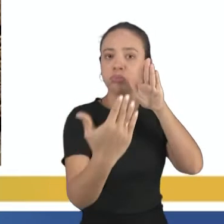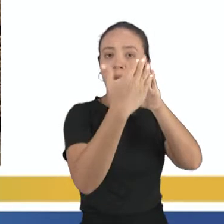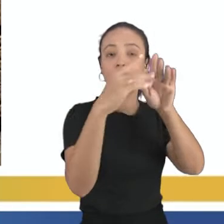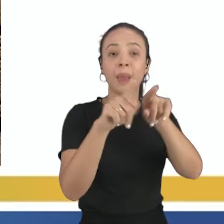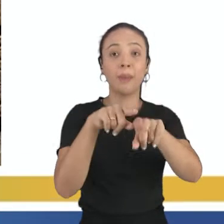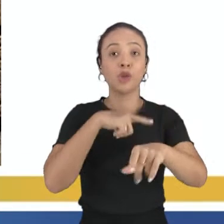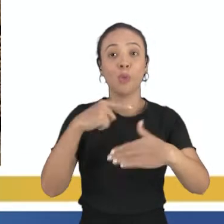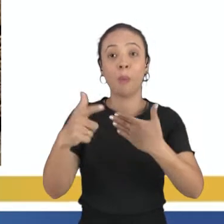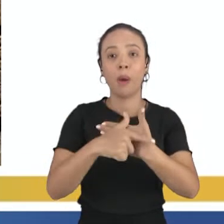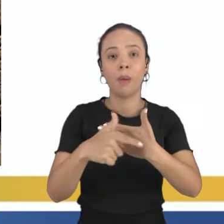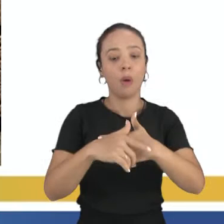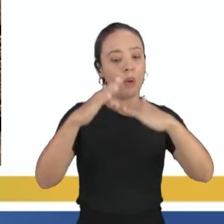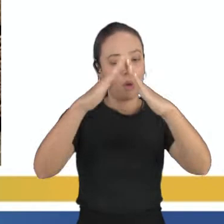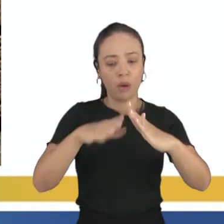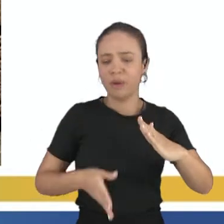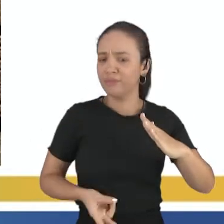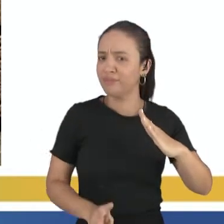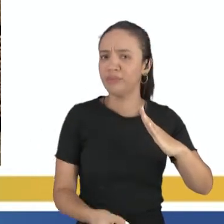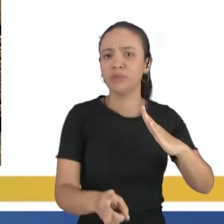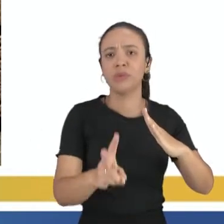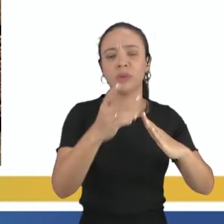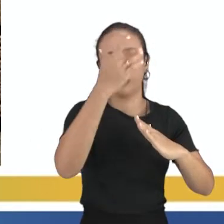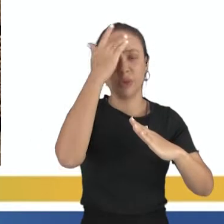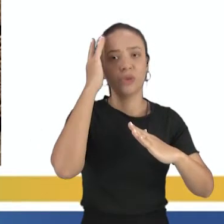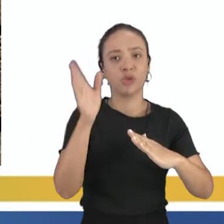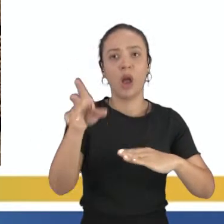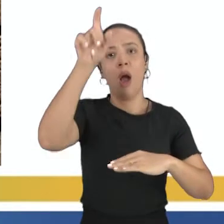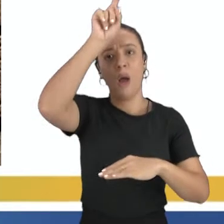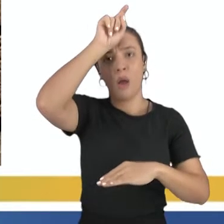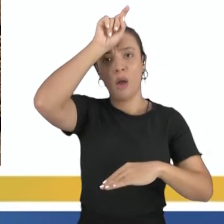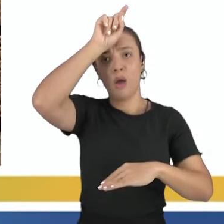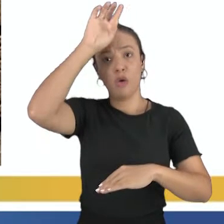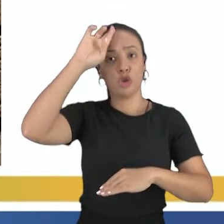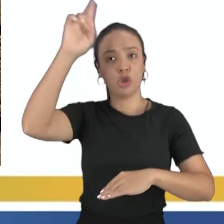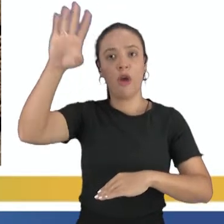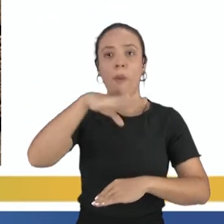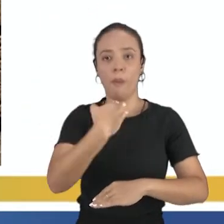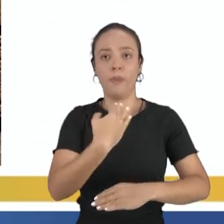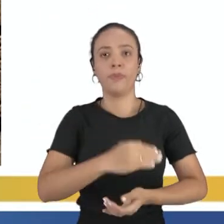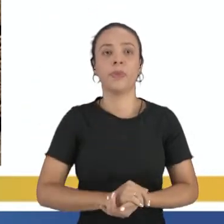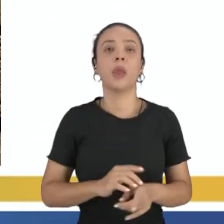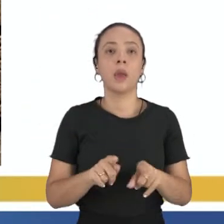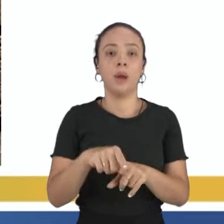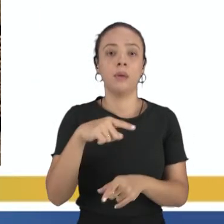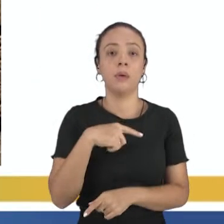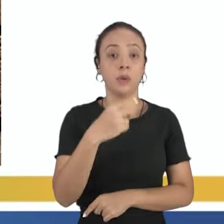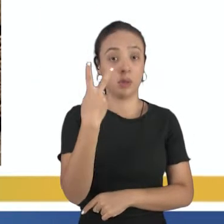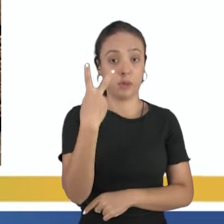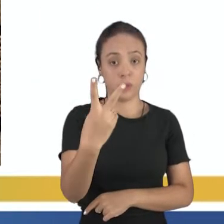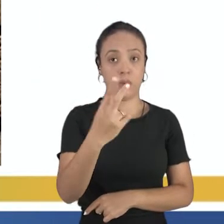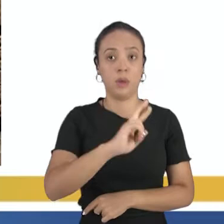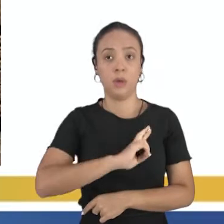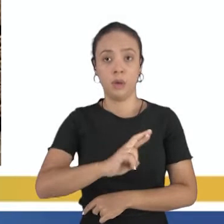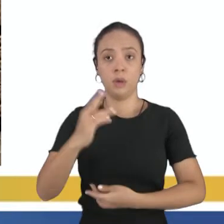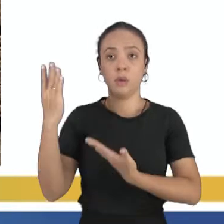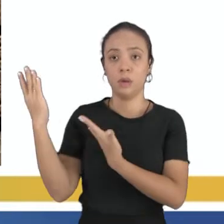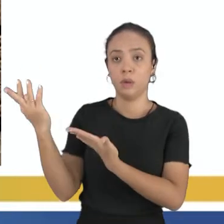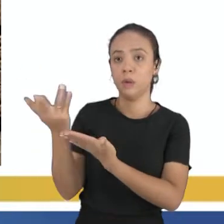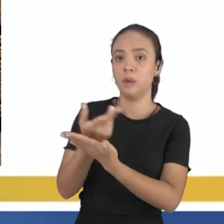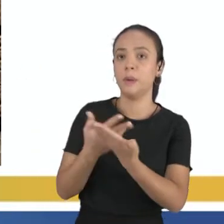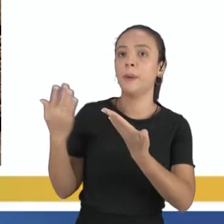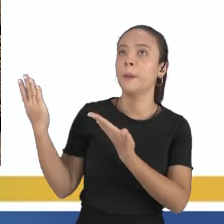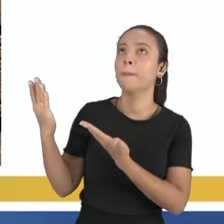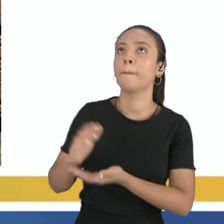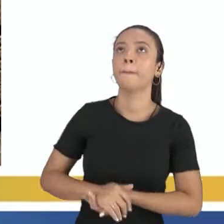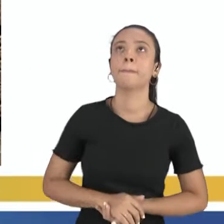como morada eterna dos faraós. E aí nós temos duas representações, da arte egípcia, que eu destaquei